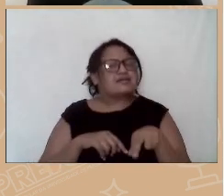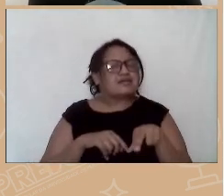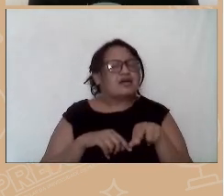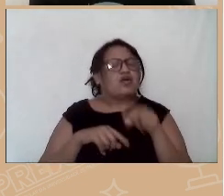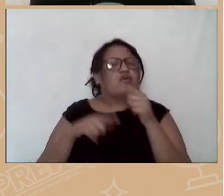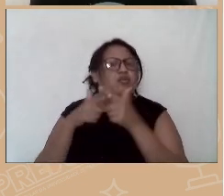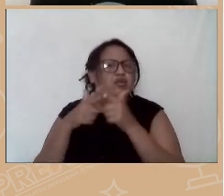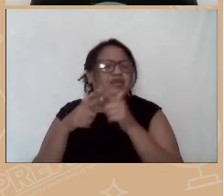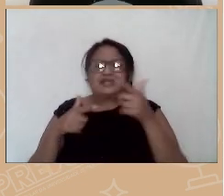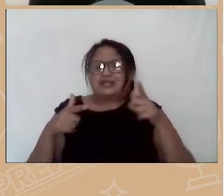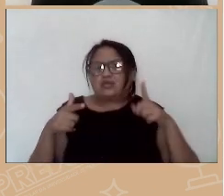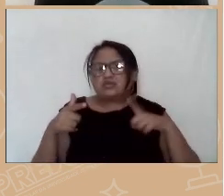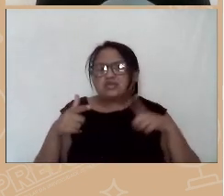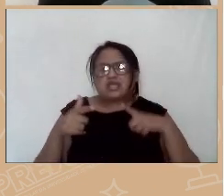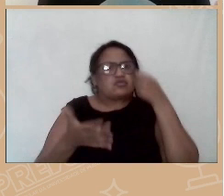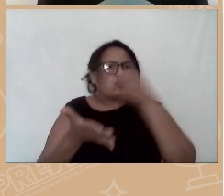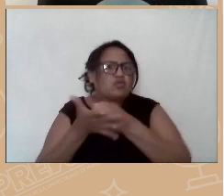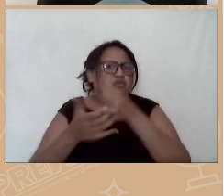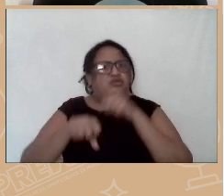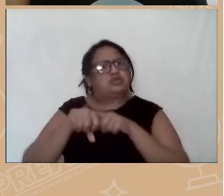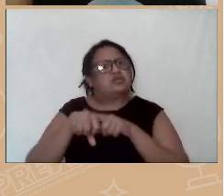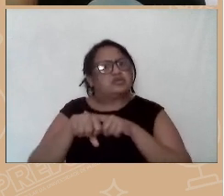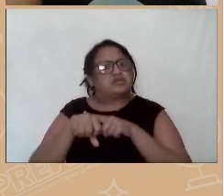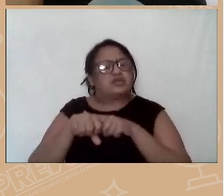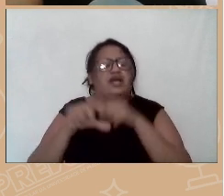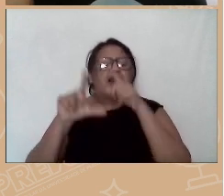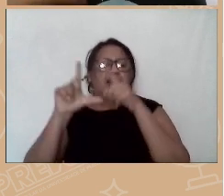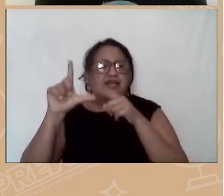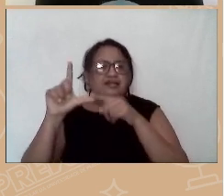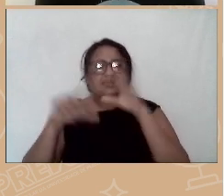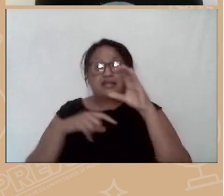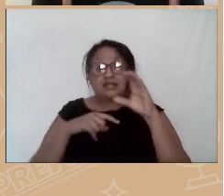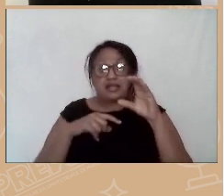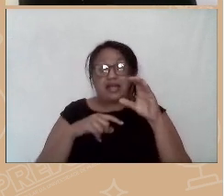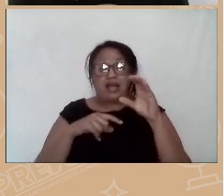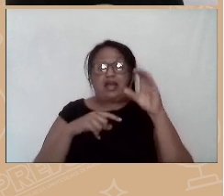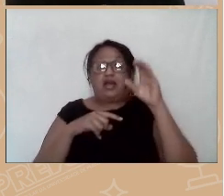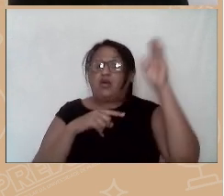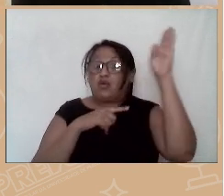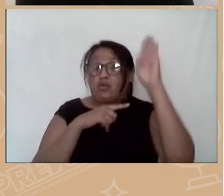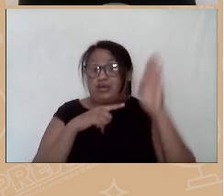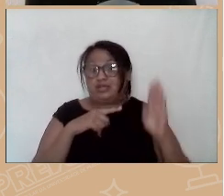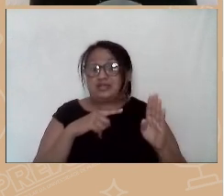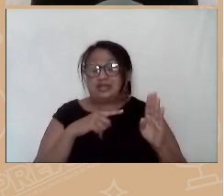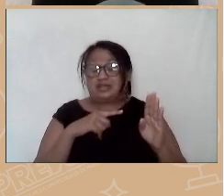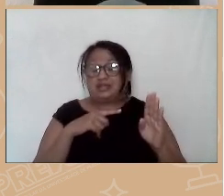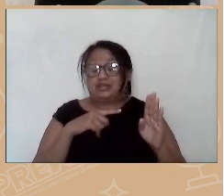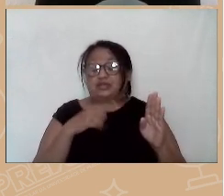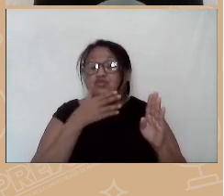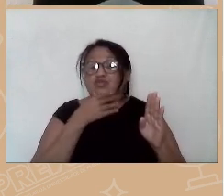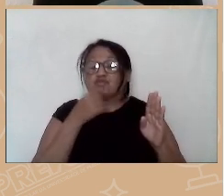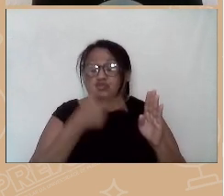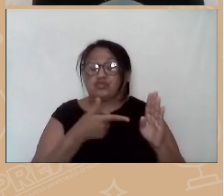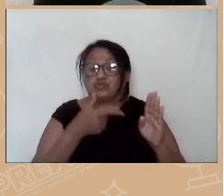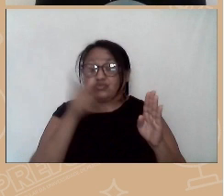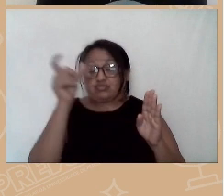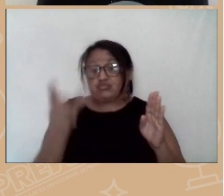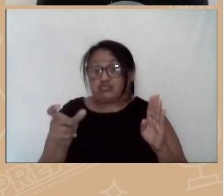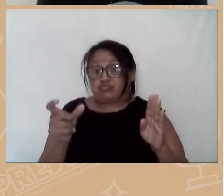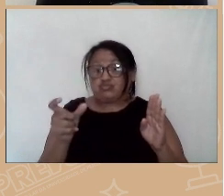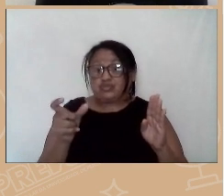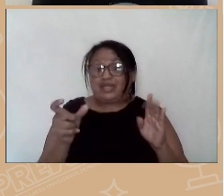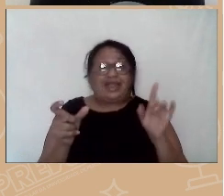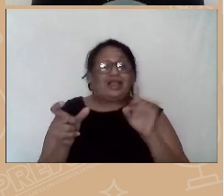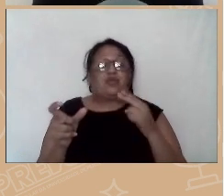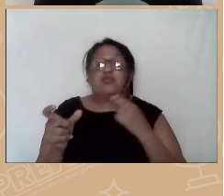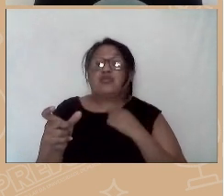ter cumprido o tempo letra C o brasileiro não poderia receber o valor uma vez que ele não cumpriu o tempo